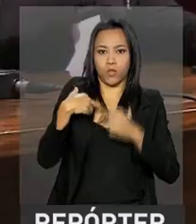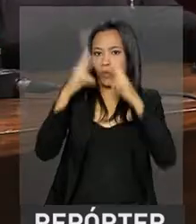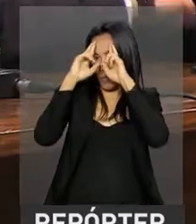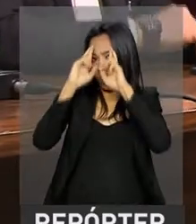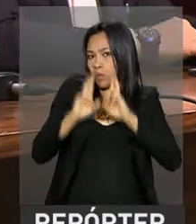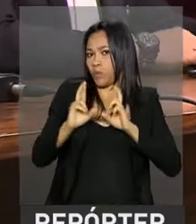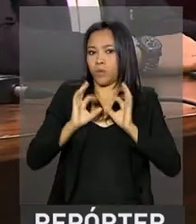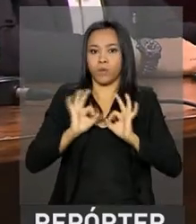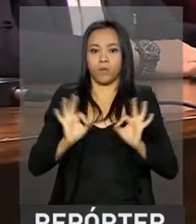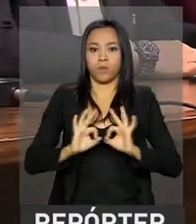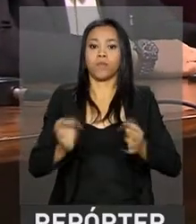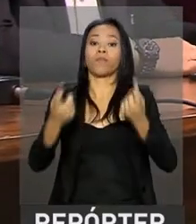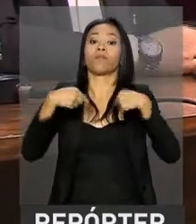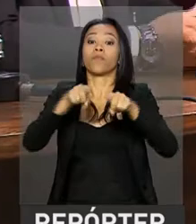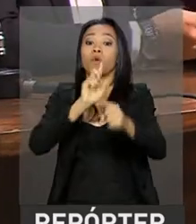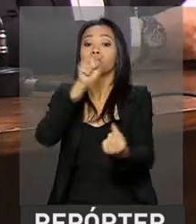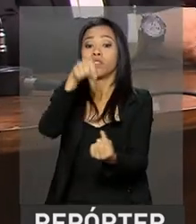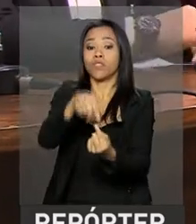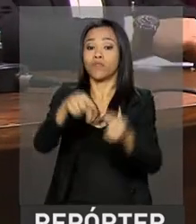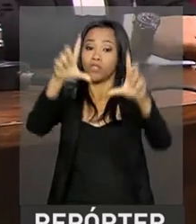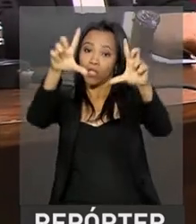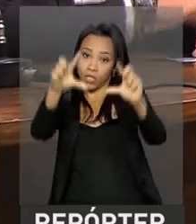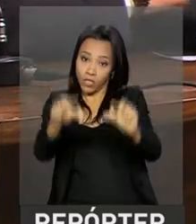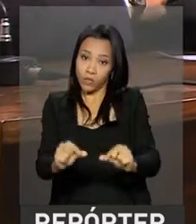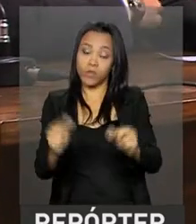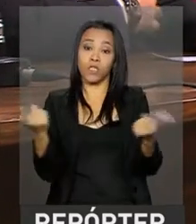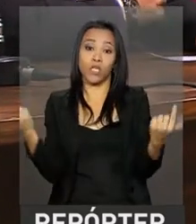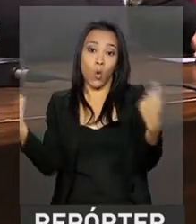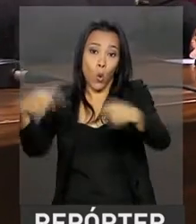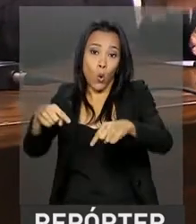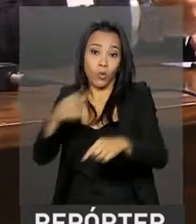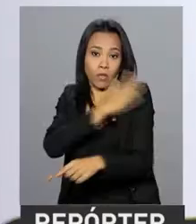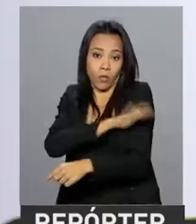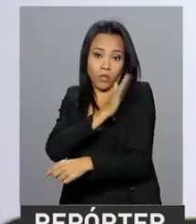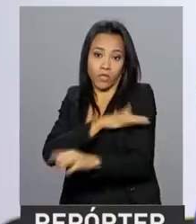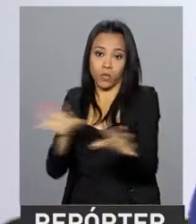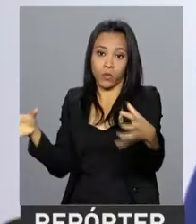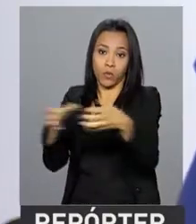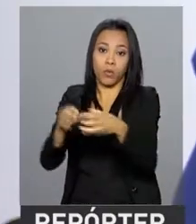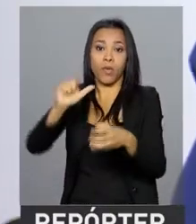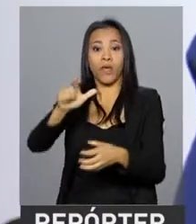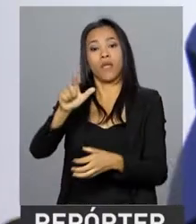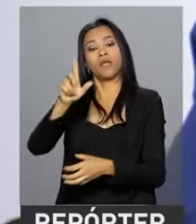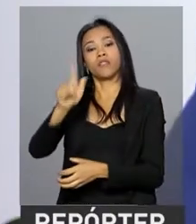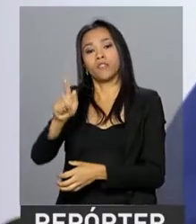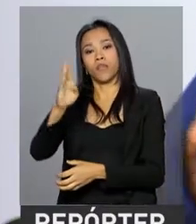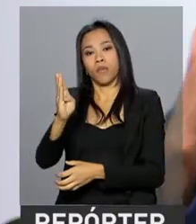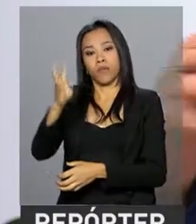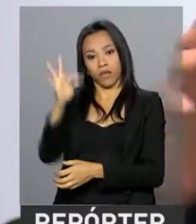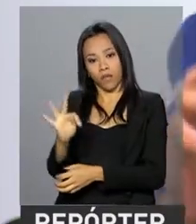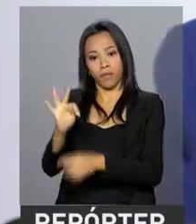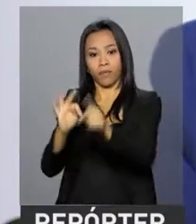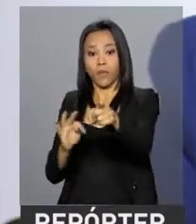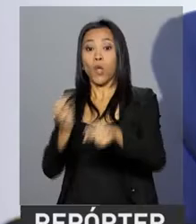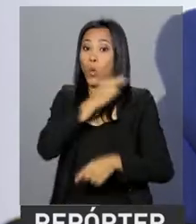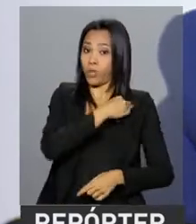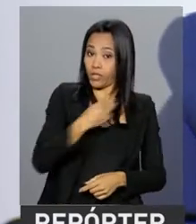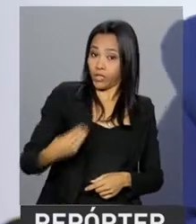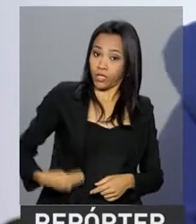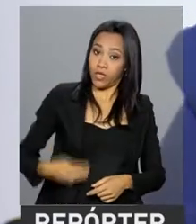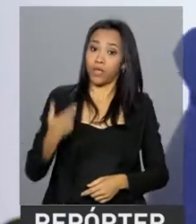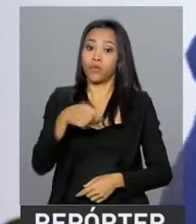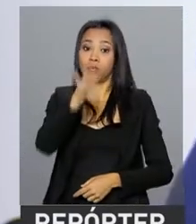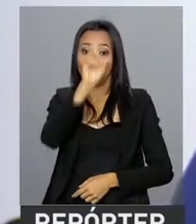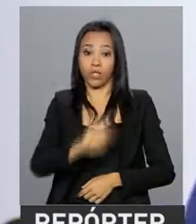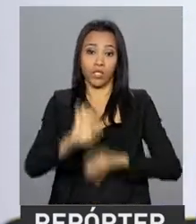gênero. Na tentativa de diminuir o preconceito contra a população LGBT, o Ministério dos Direitos Humanos decidiu trilhar o